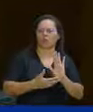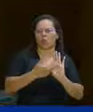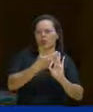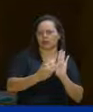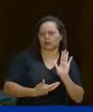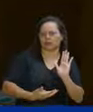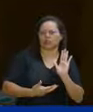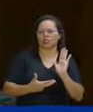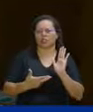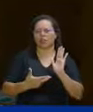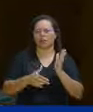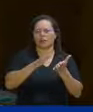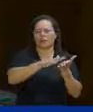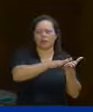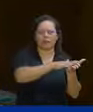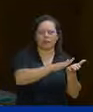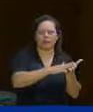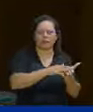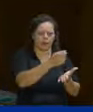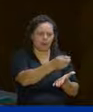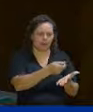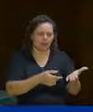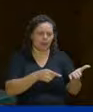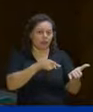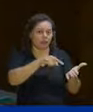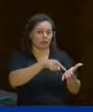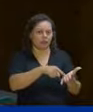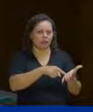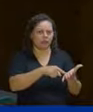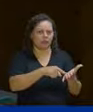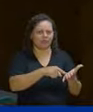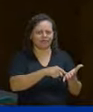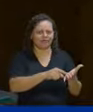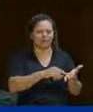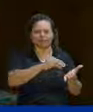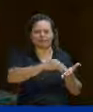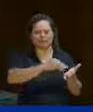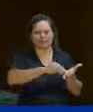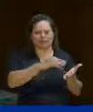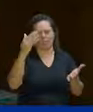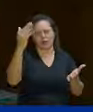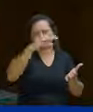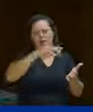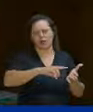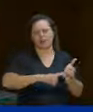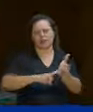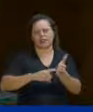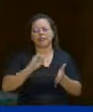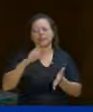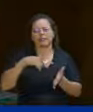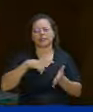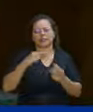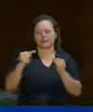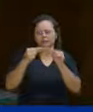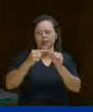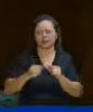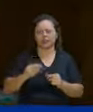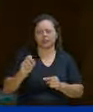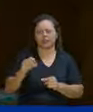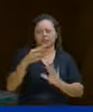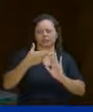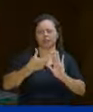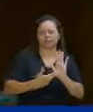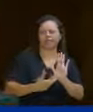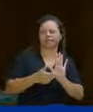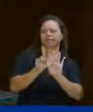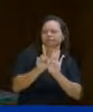relatórios de despesas com serviços contábeis não se mostram suficientes para fazer prova dos gastos declarados, desde que se